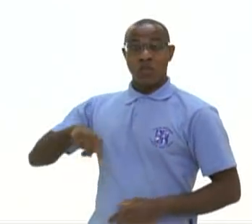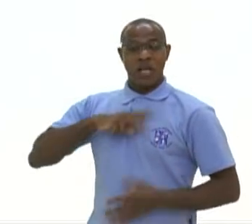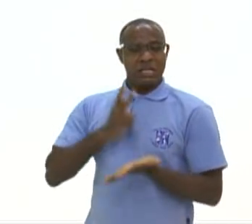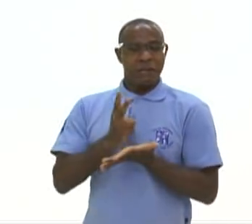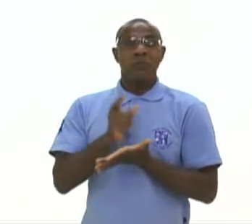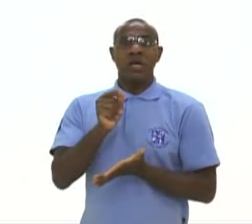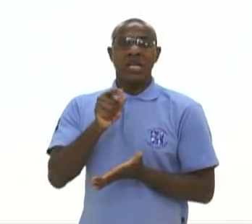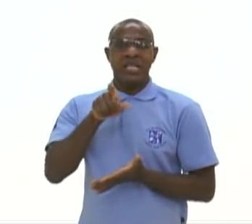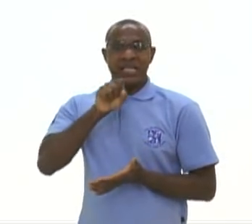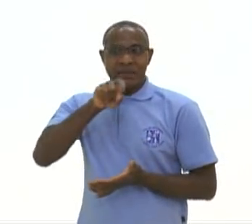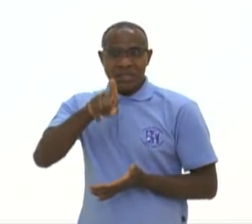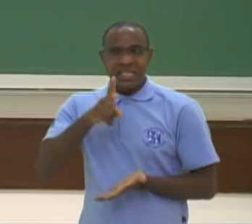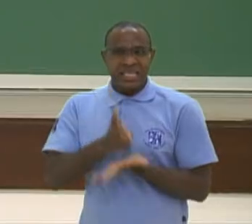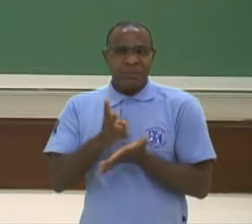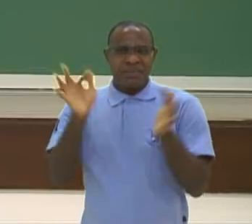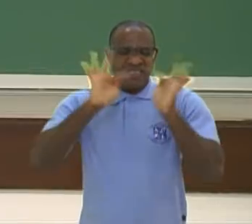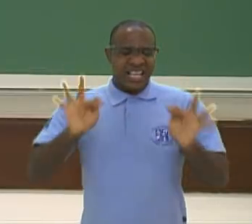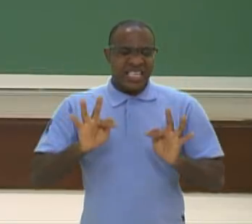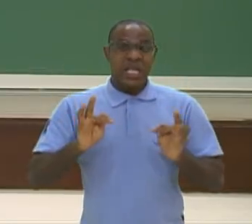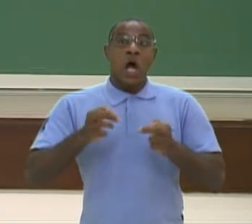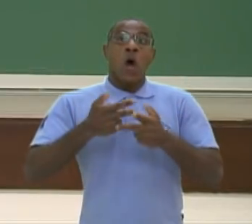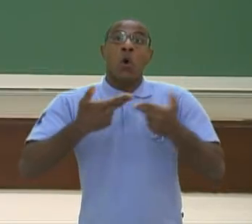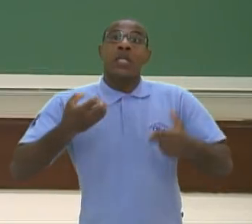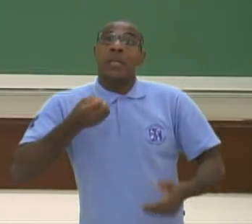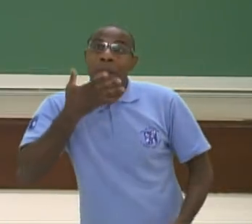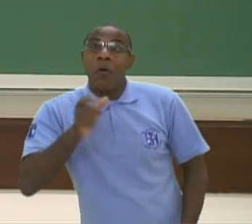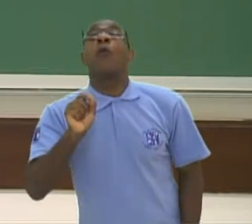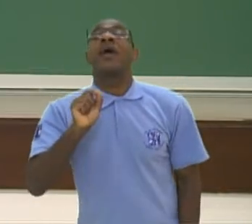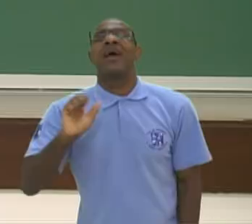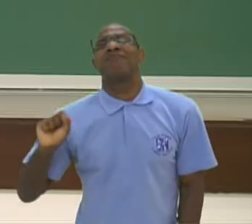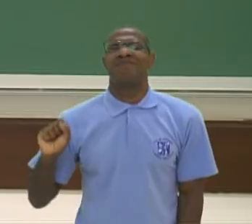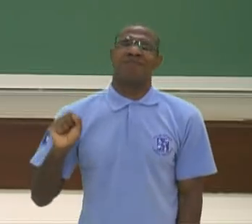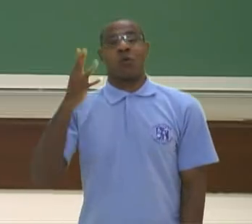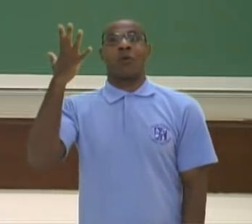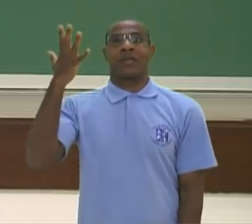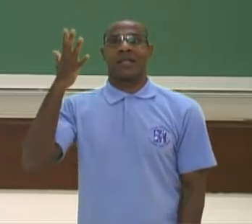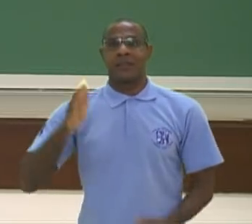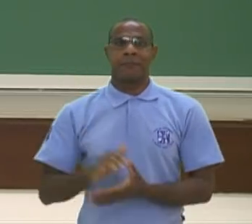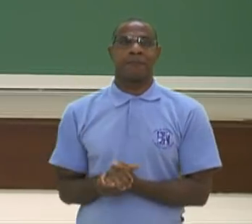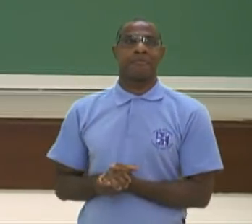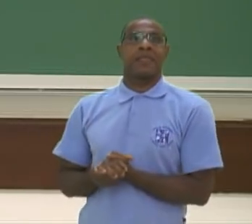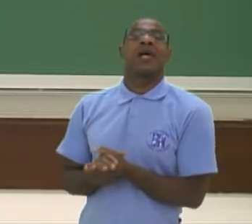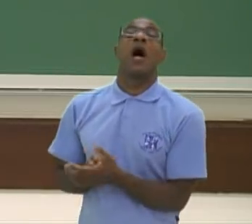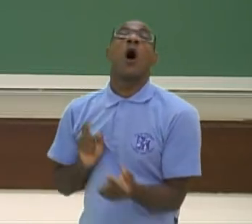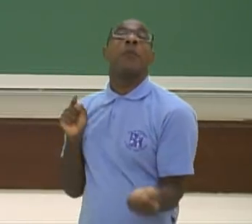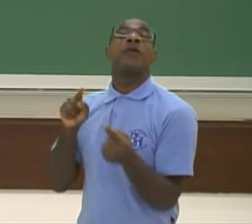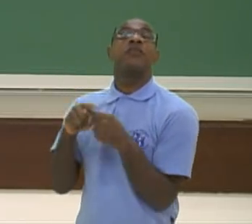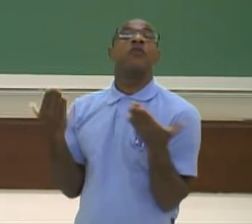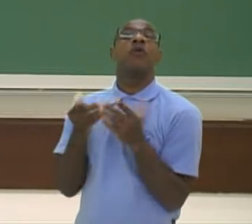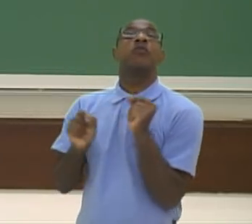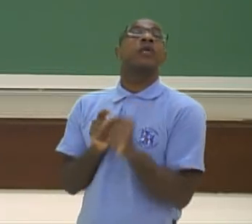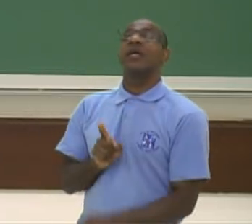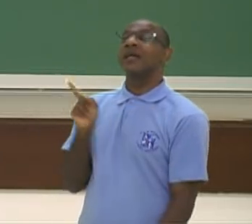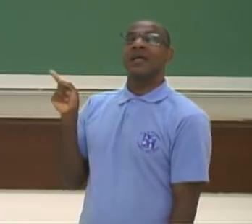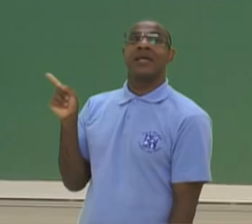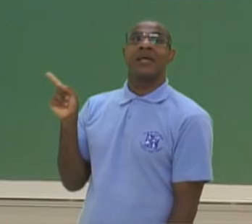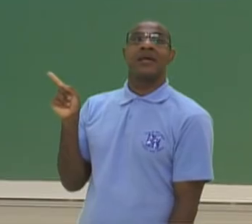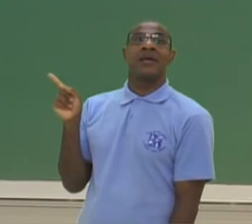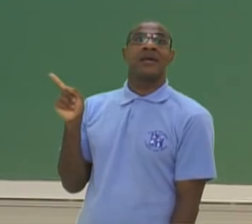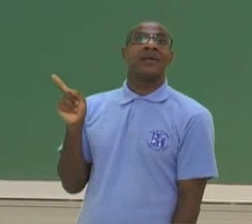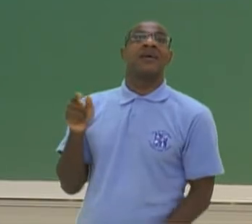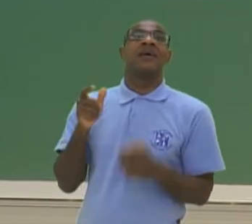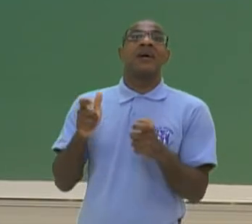acontecem. E agora a gente vai começar a nossa aula. Os nossos objetivos hoje são reconhecer